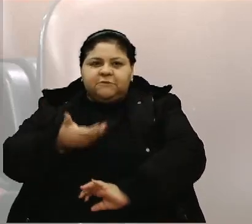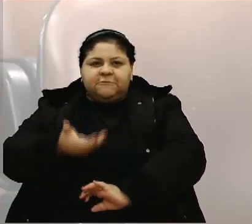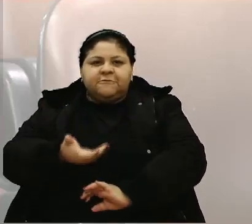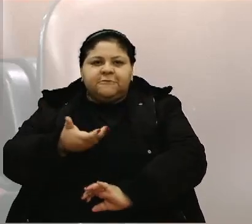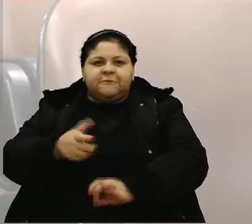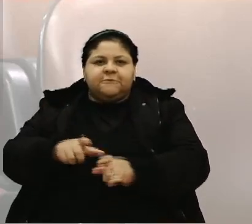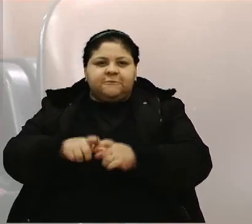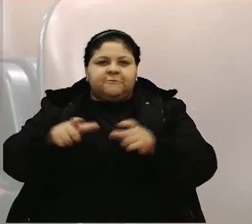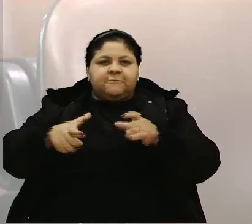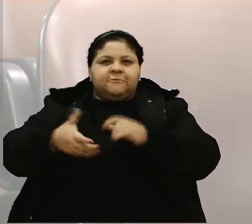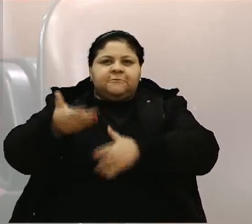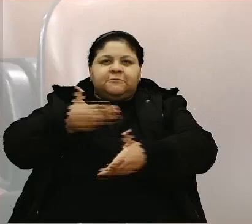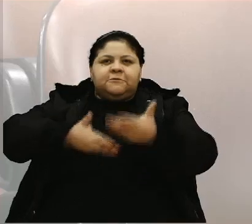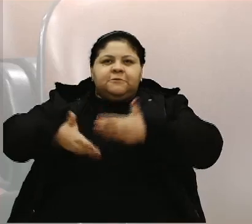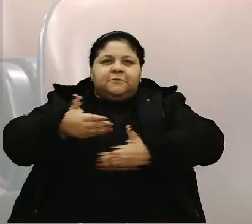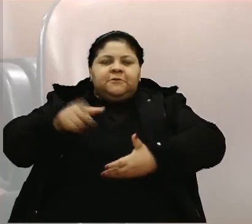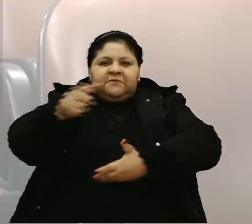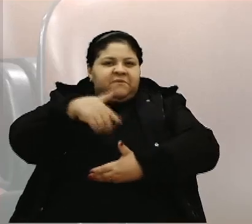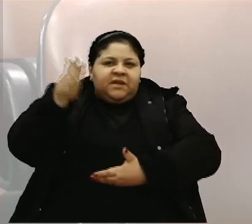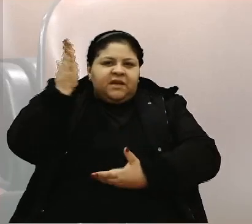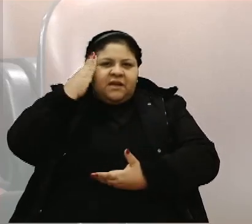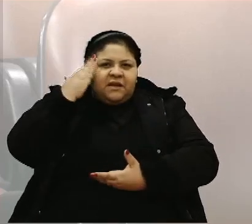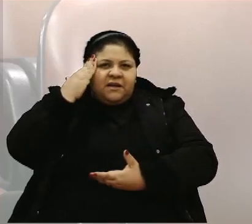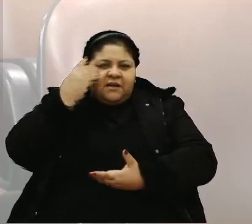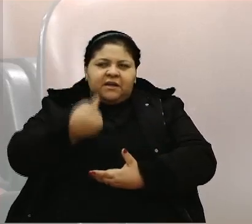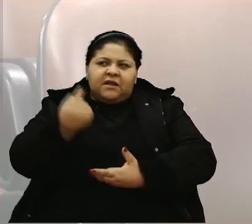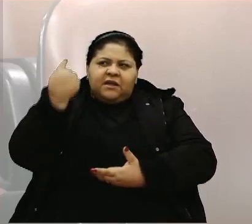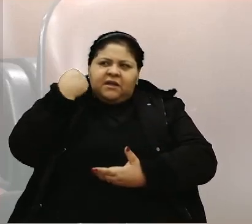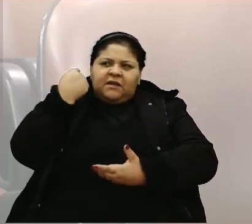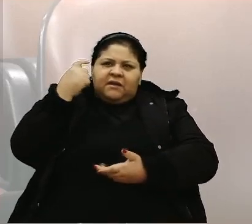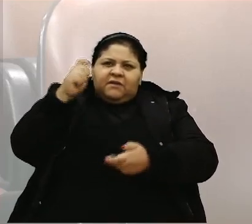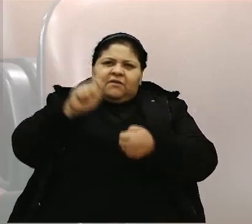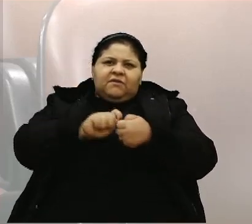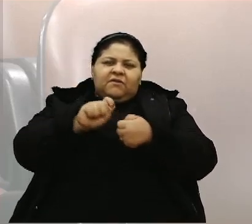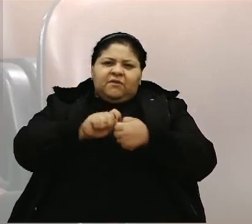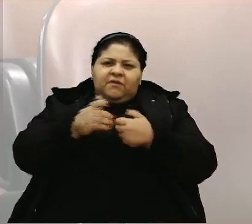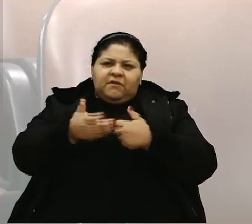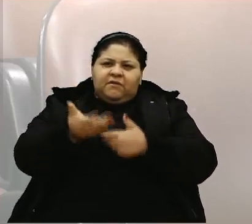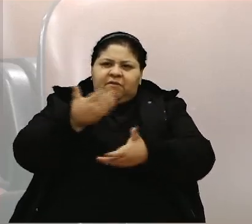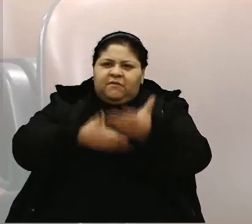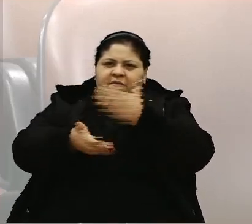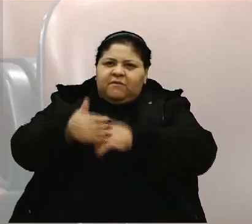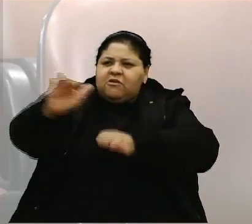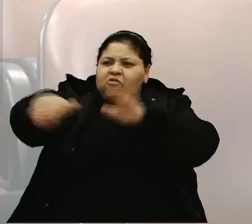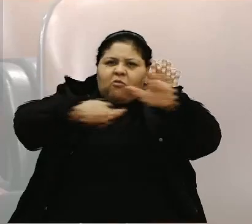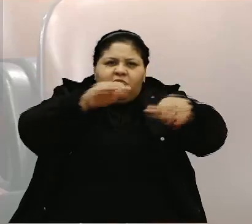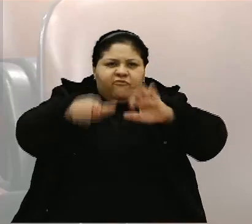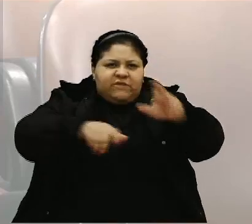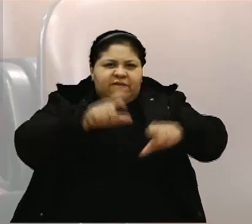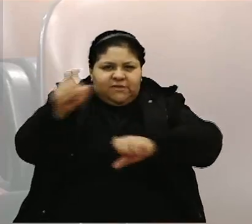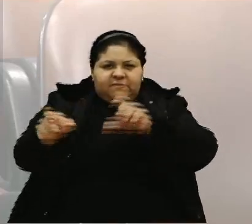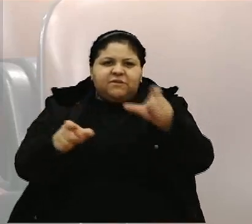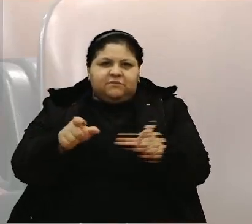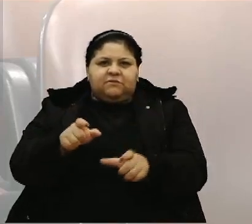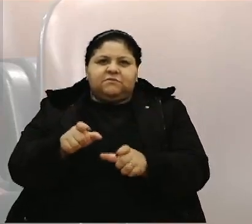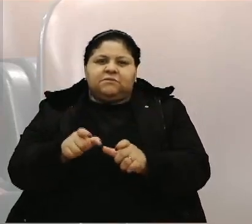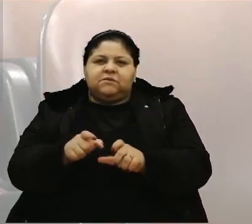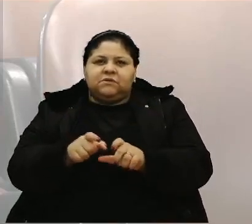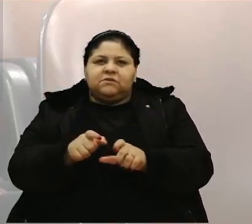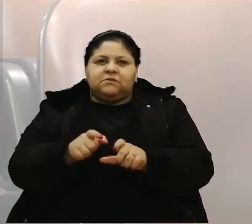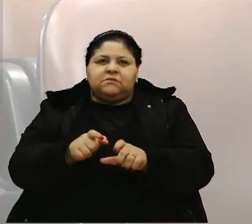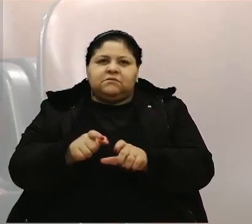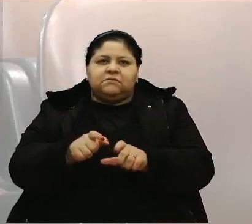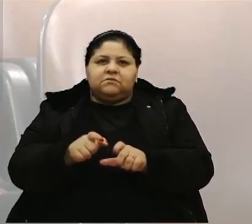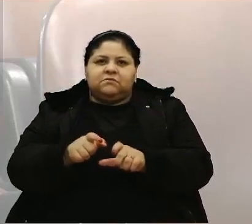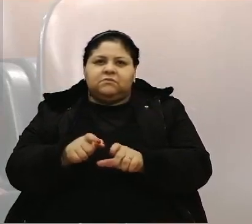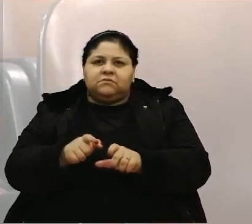grande multirão. Para quem não sabe o que é multirão, antigamente se fazia esses multirão, convidava todo o pessoal daí da zona